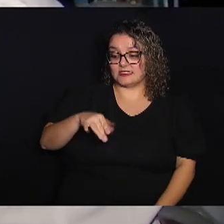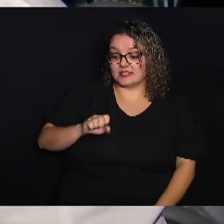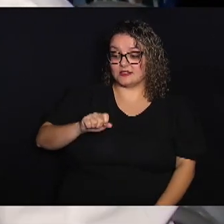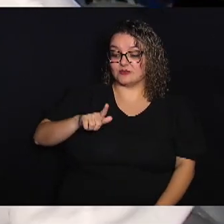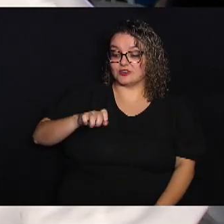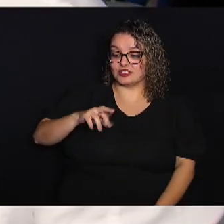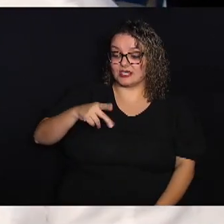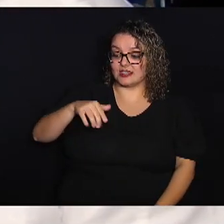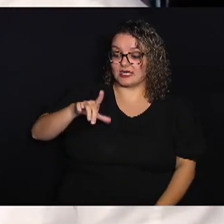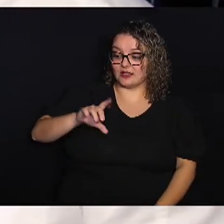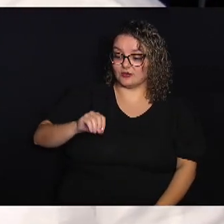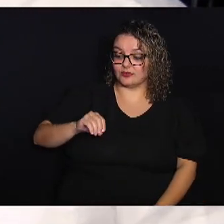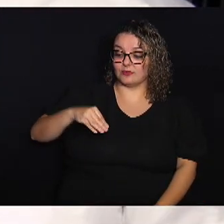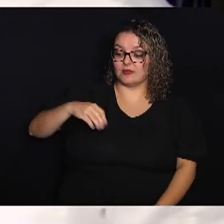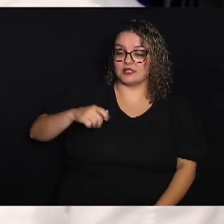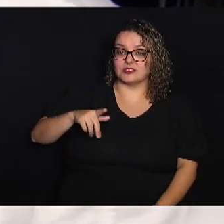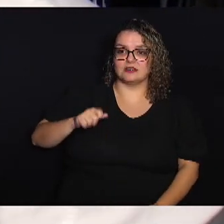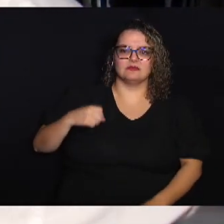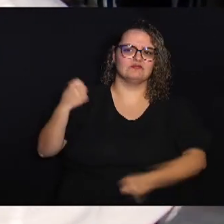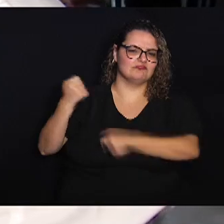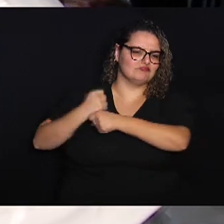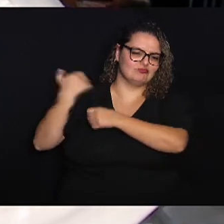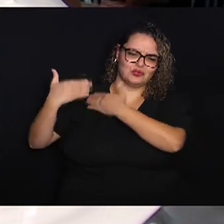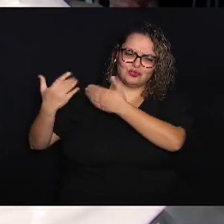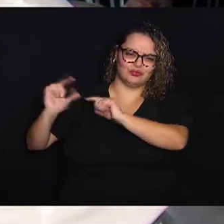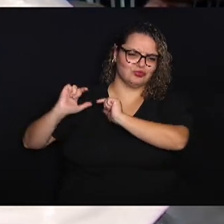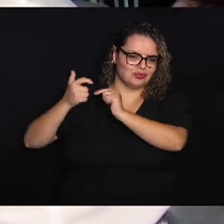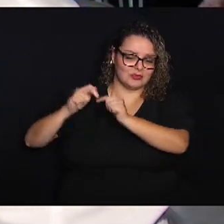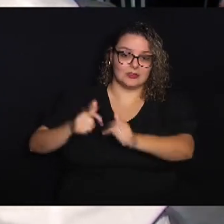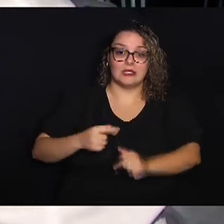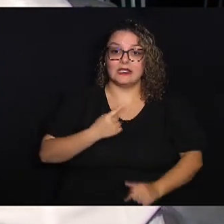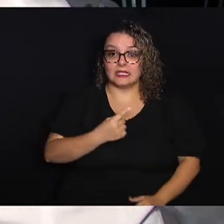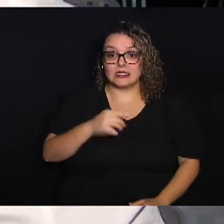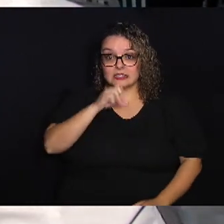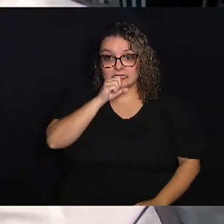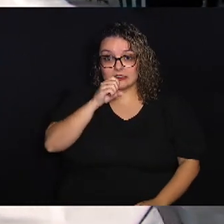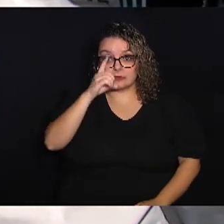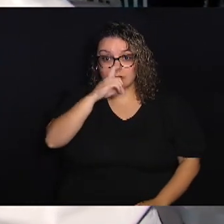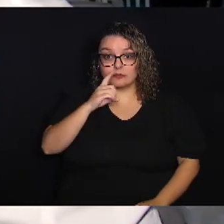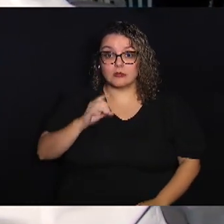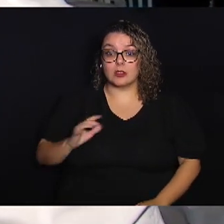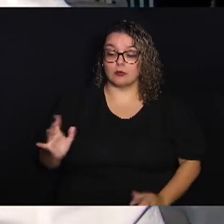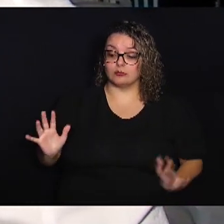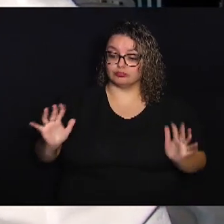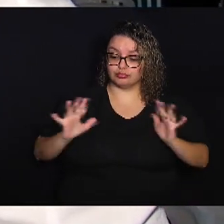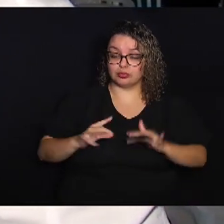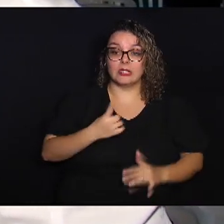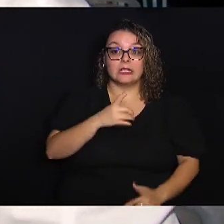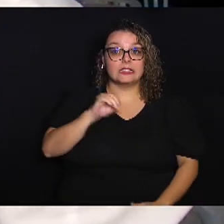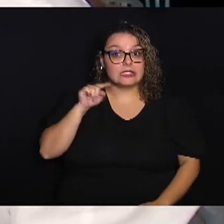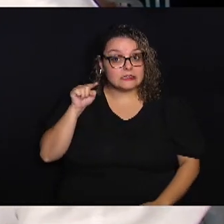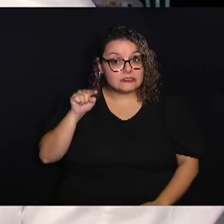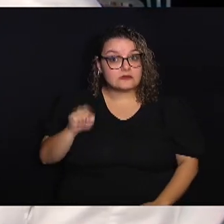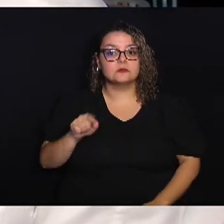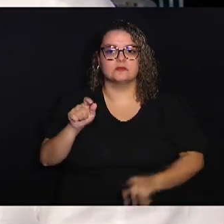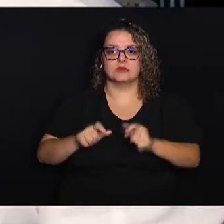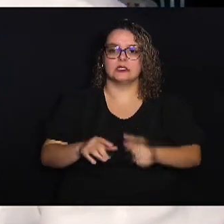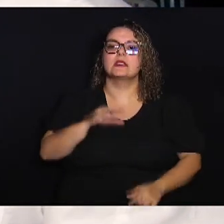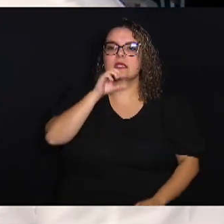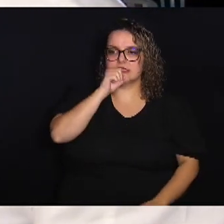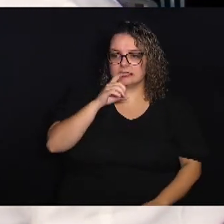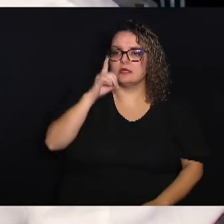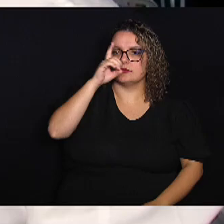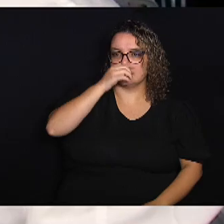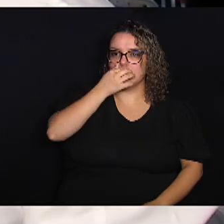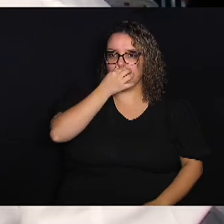porque é tradicional de muitos anos já. E cada final de semana aqui chega a passar cerca de 10 mil pessoas, que são sábado e domingo,